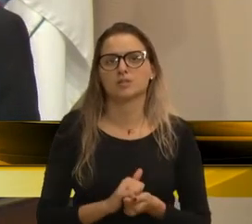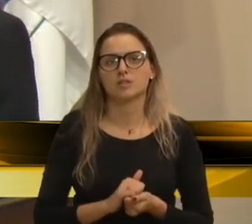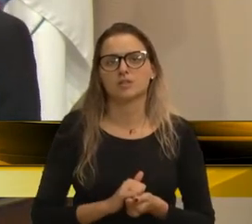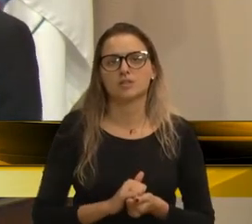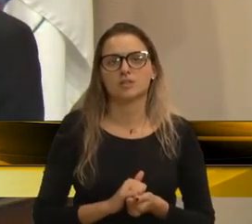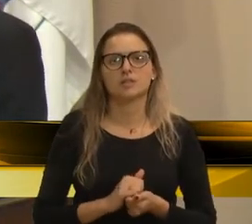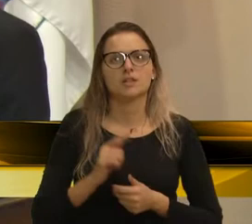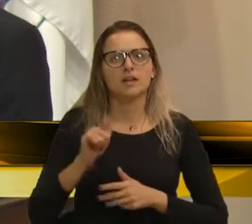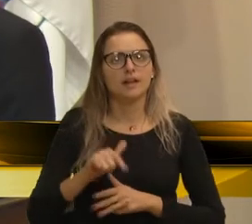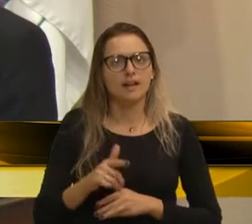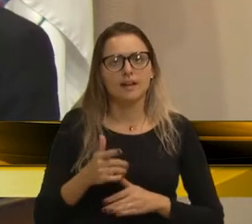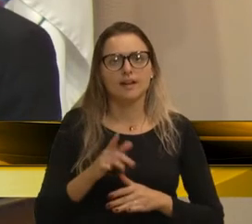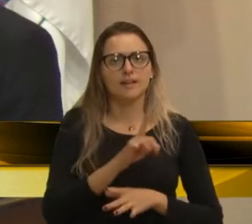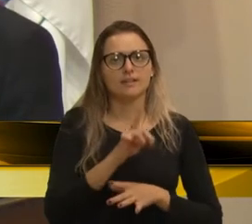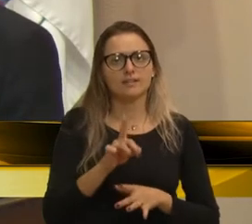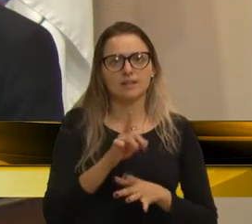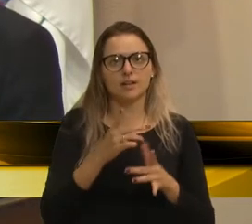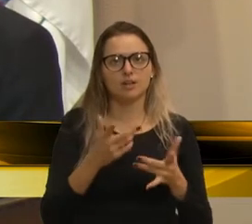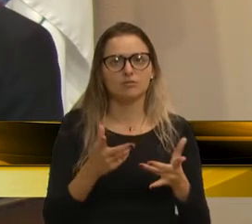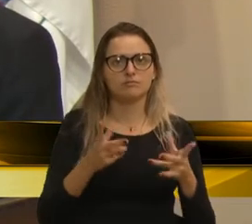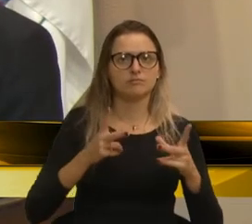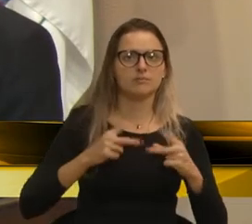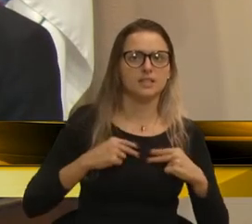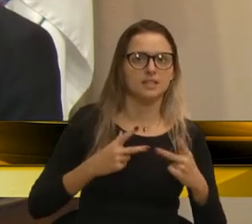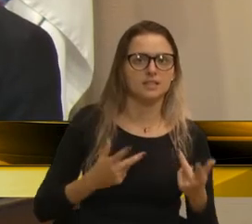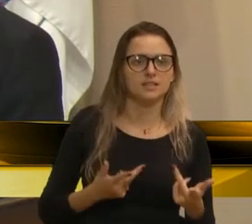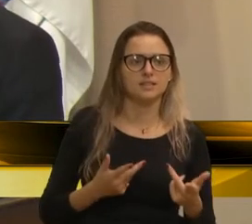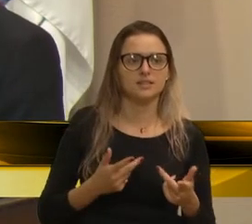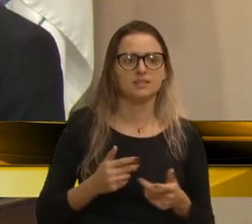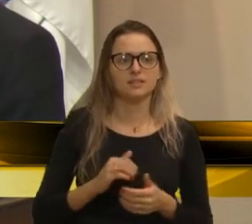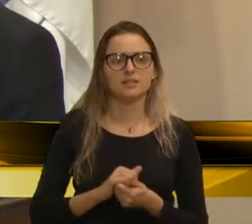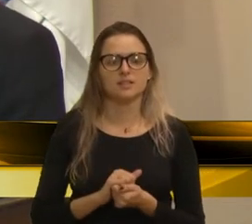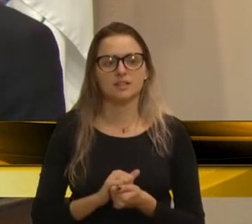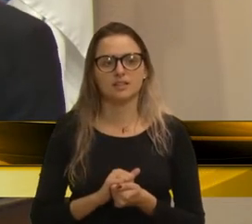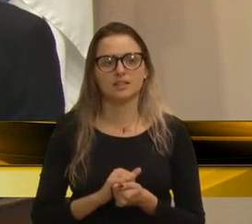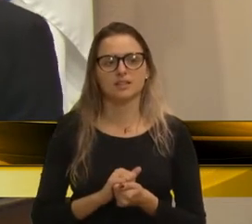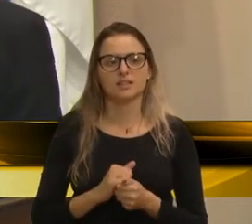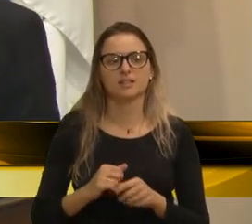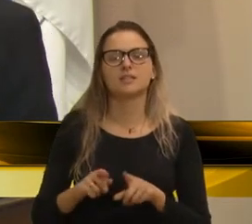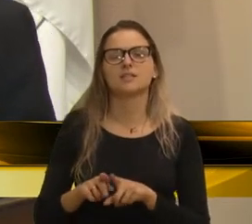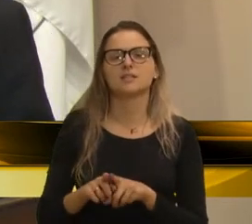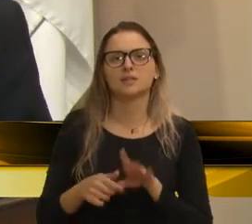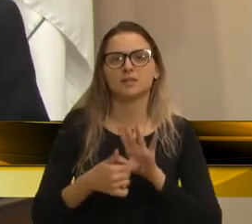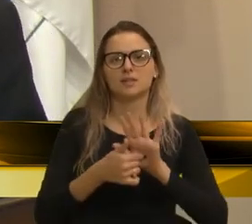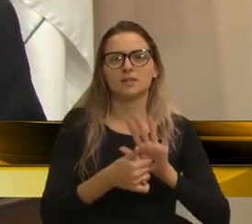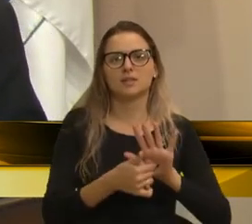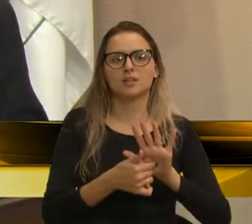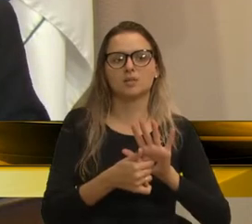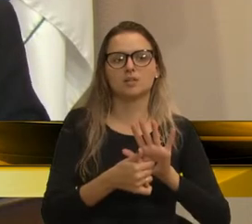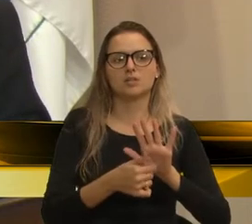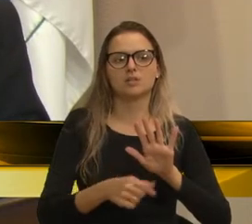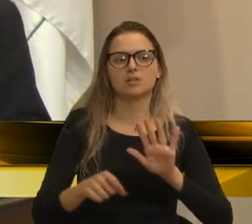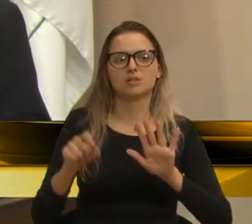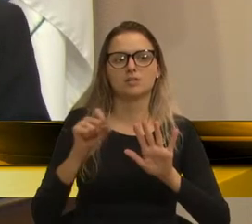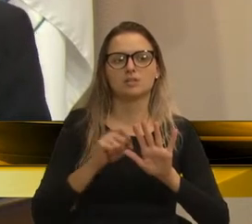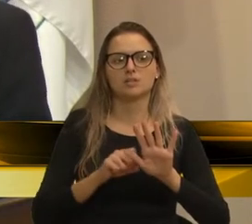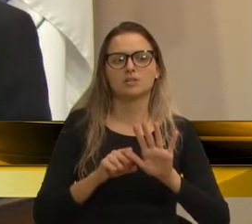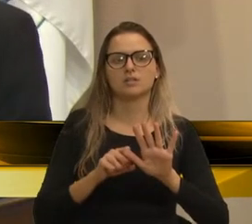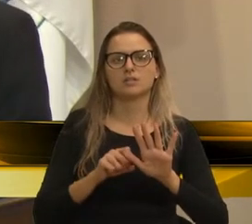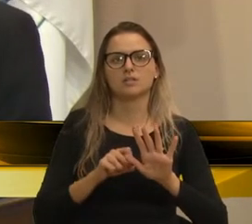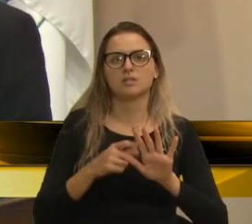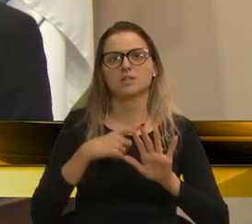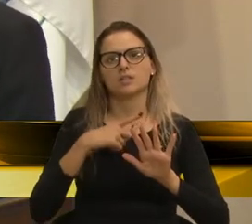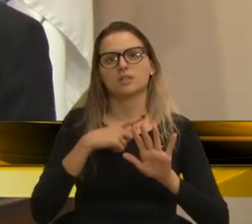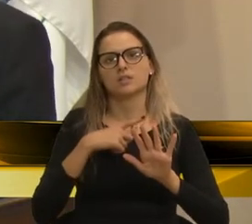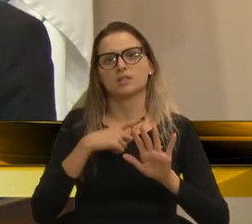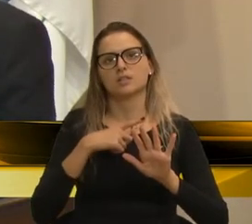a todos os desportistas de Caxias do Sul. É uma humilhação. E eu falo isso pensando na causa